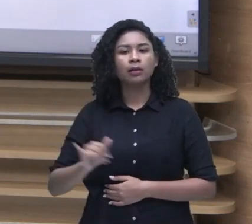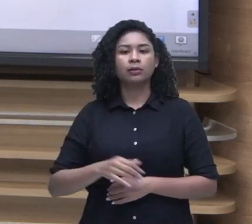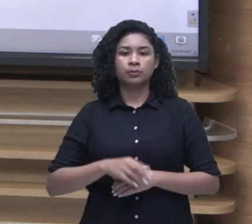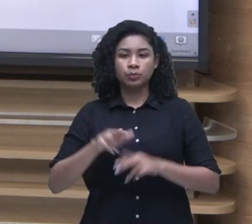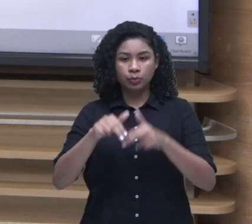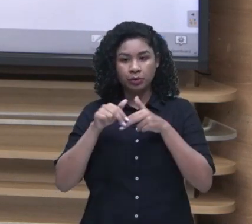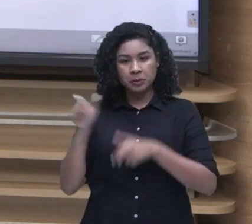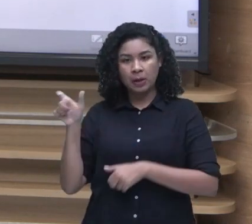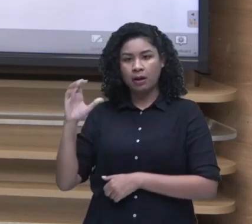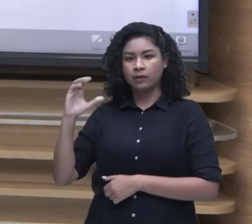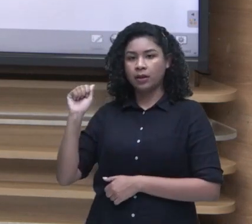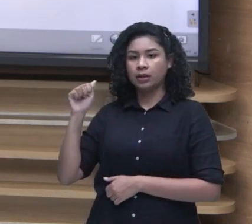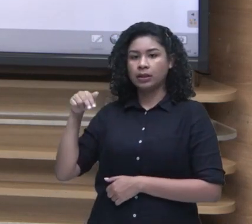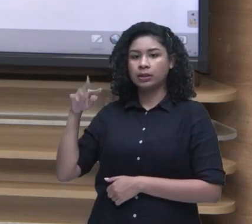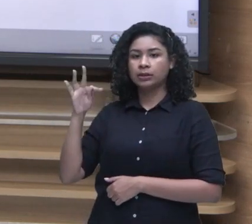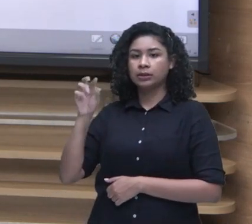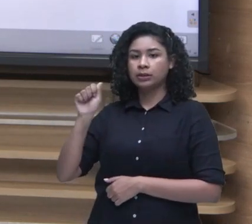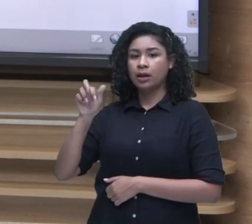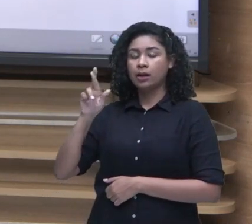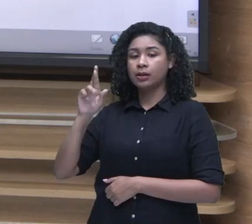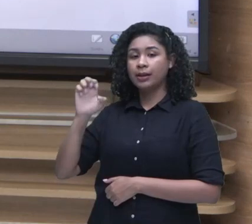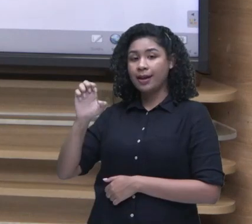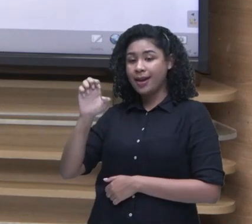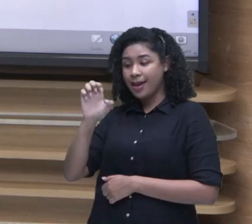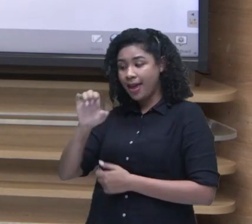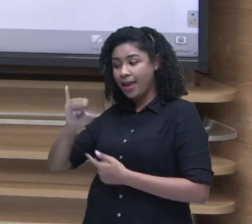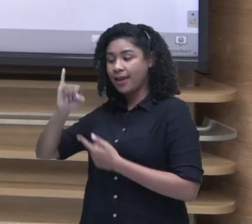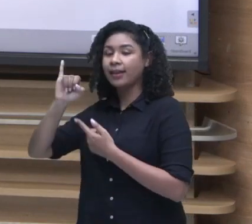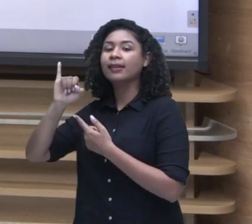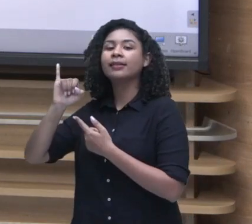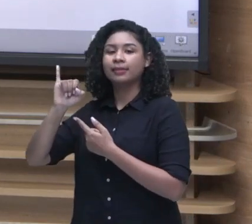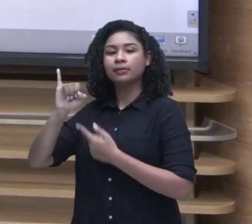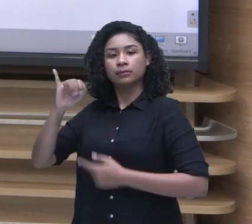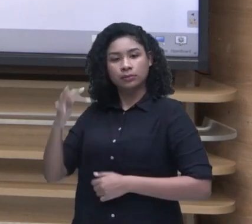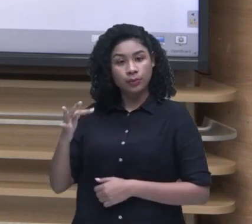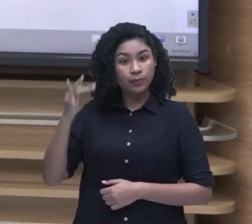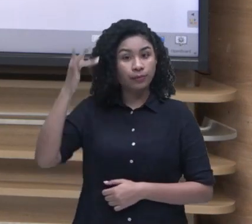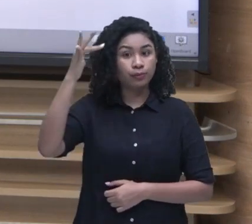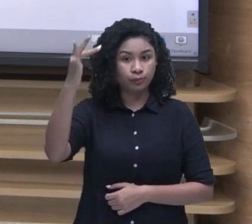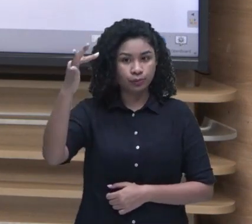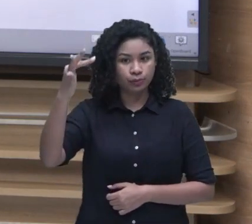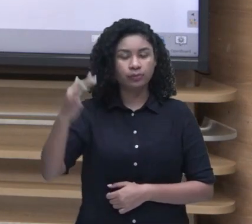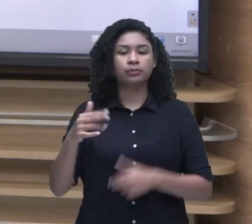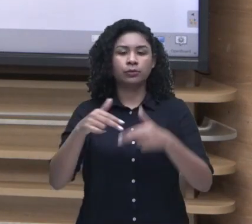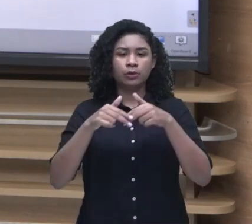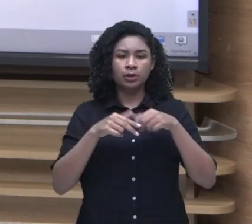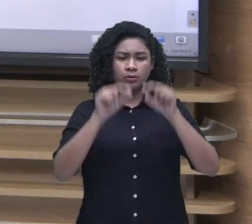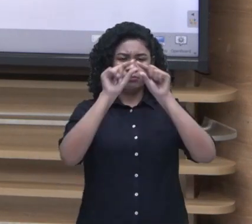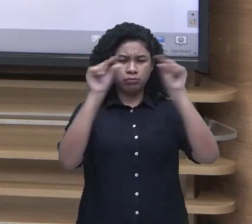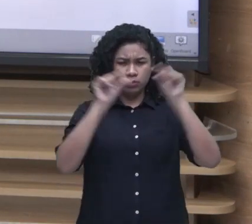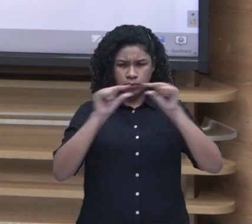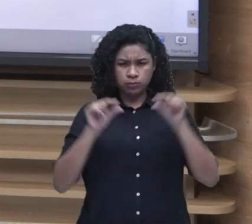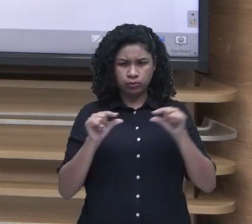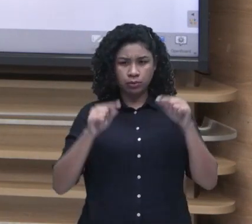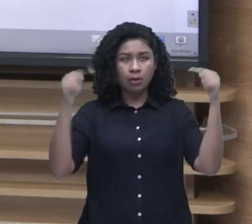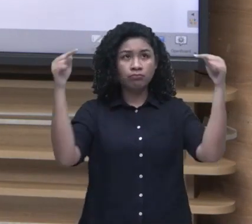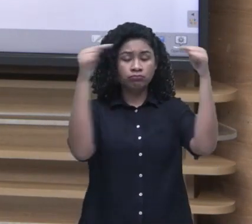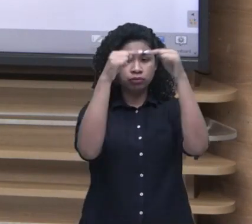cantarás, ele cantará, nós cantaremos, vós cantareis, eles cantarão. Então, aqui